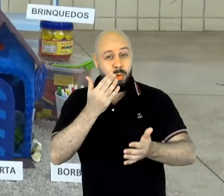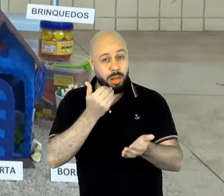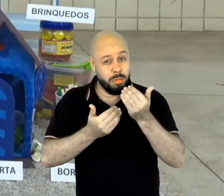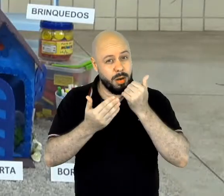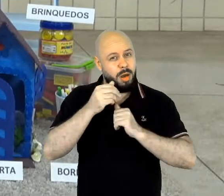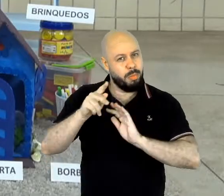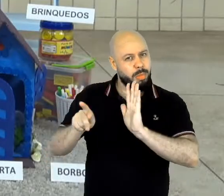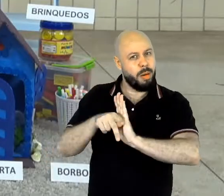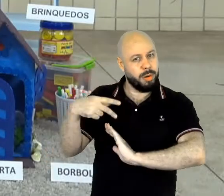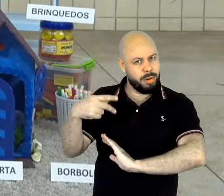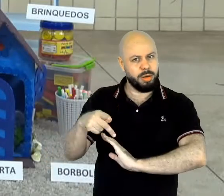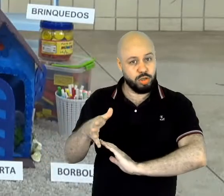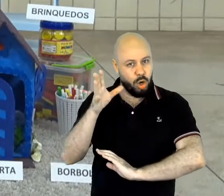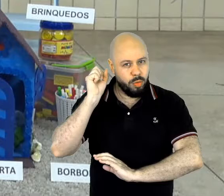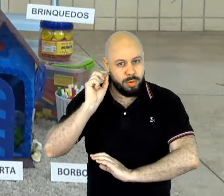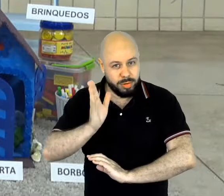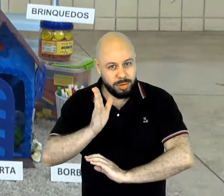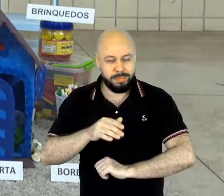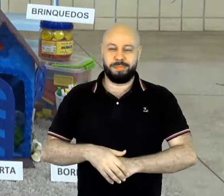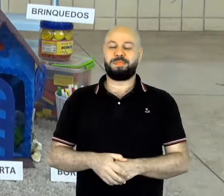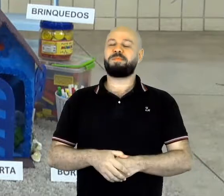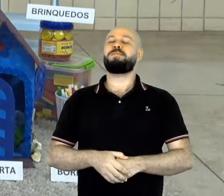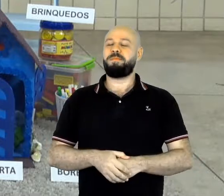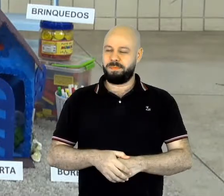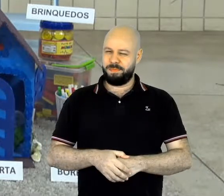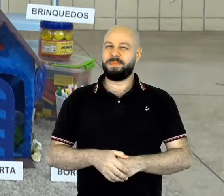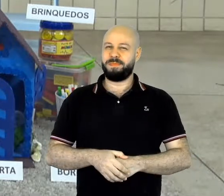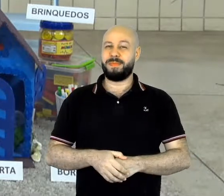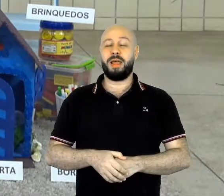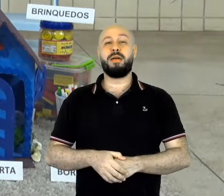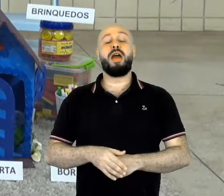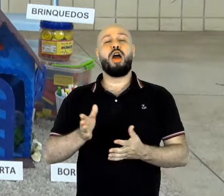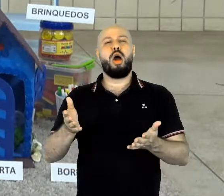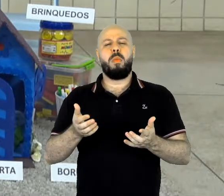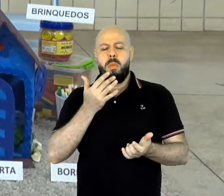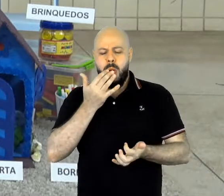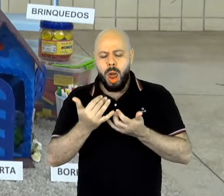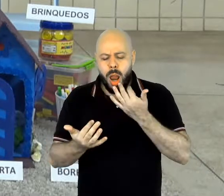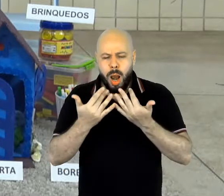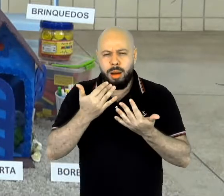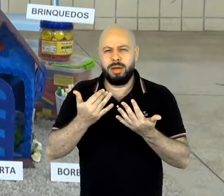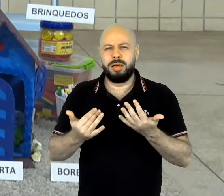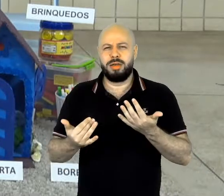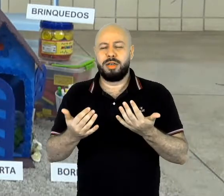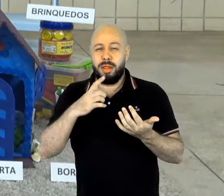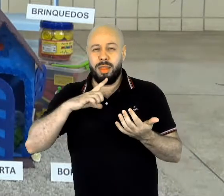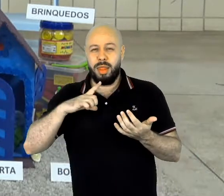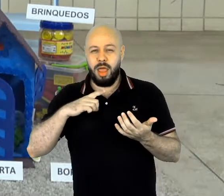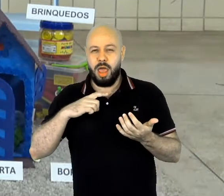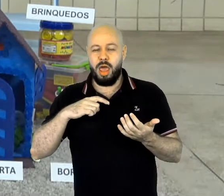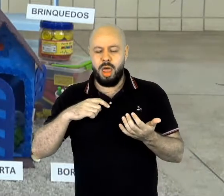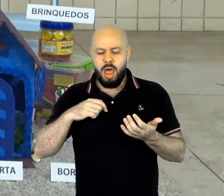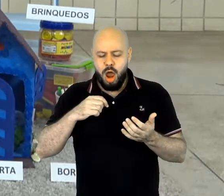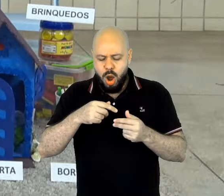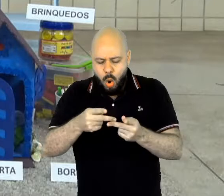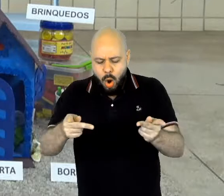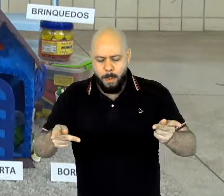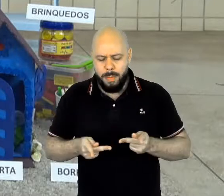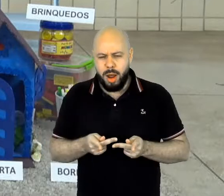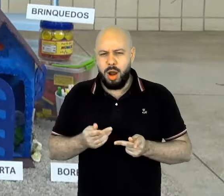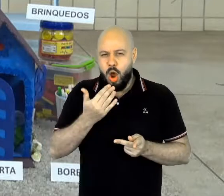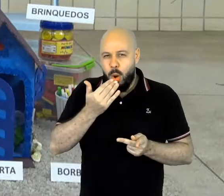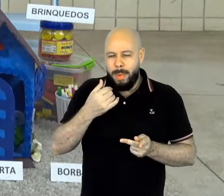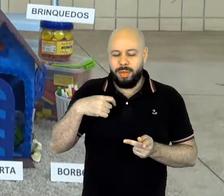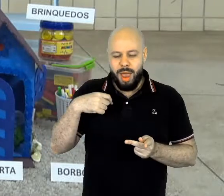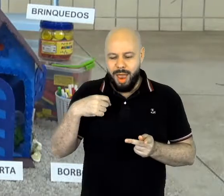criança. Você já ouviu isso, não já? Isso mesmo. Quanto mais colorida é a alimentação da criança, mais divertida